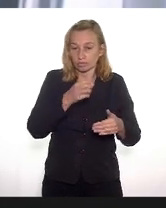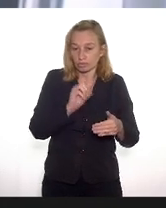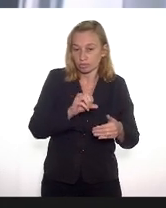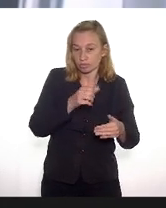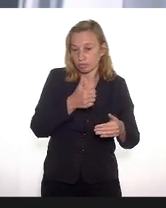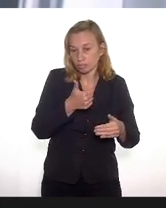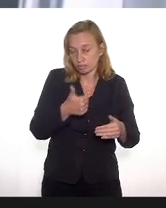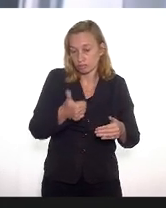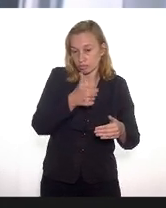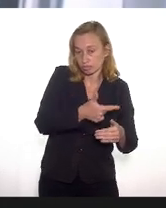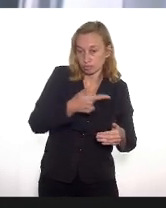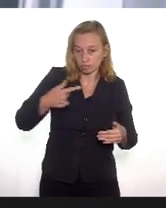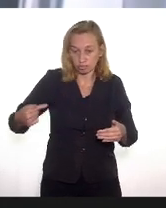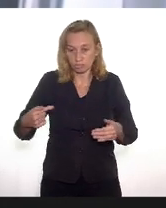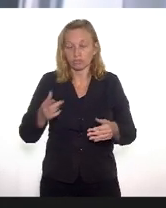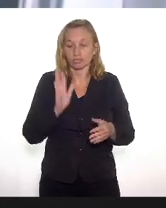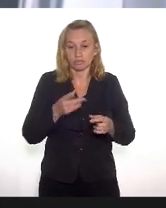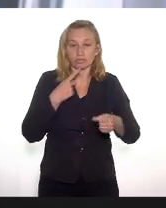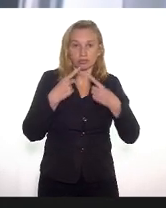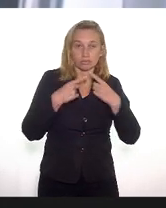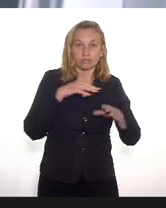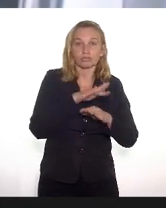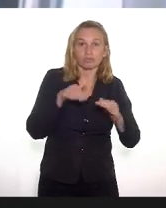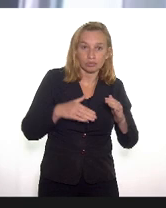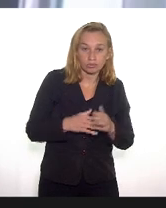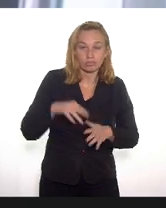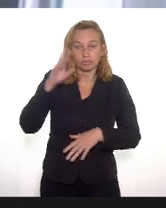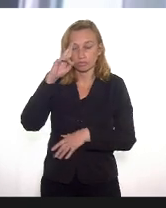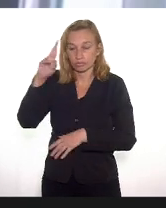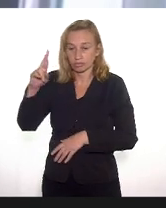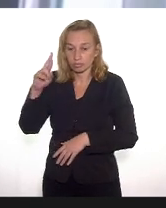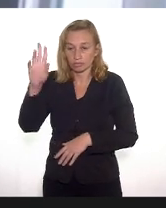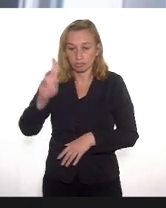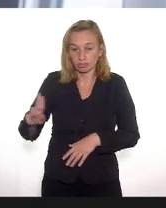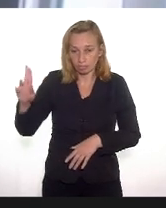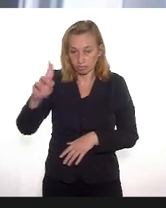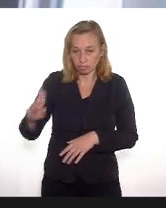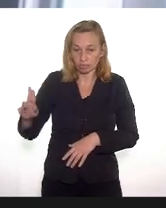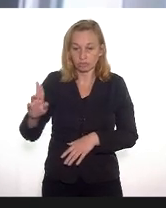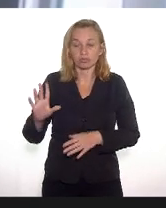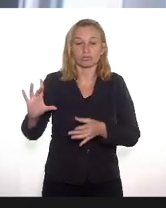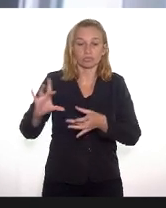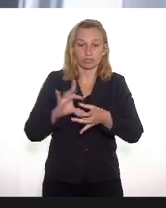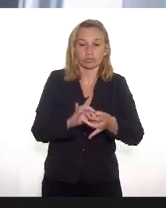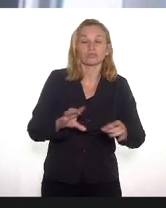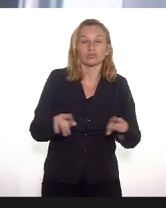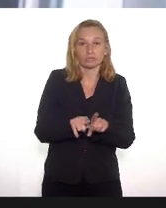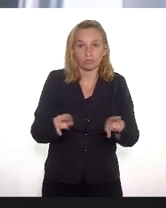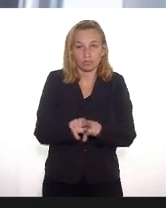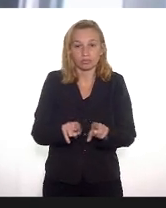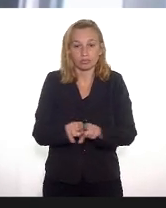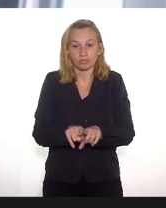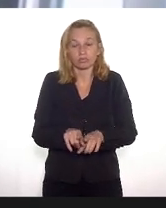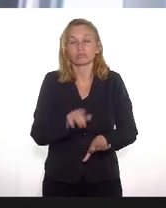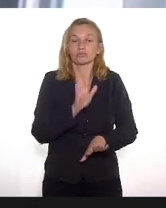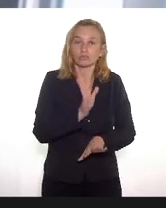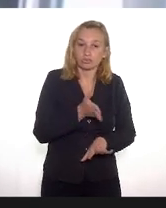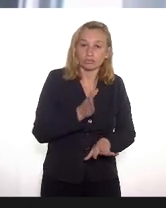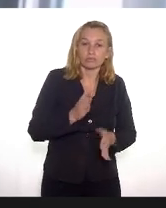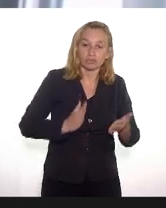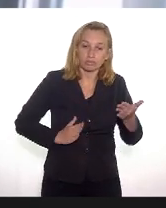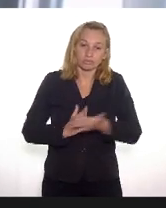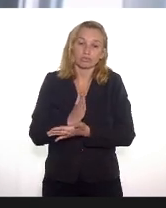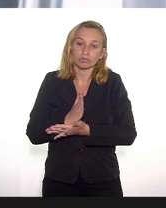2017, ele não só já foi discutido com todos os reitores das universidades que são consorciadas, como também já foi objeto de